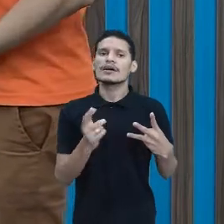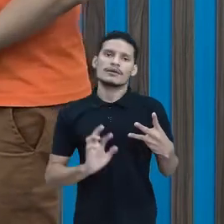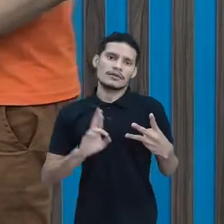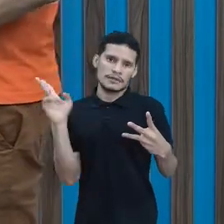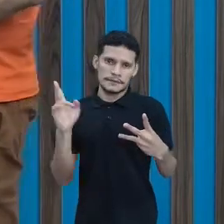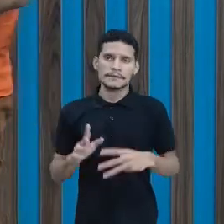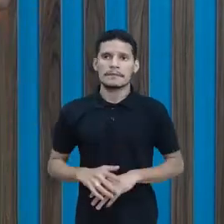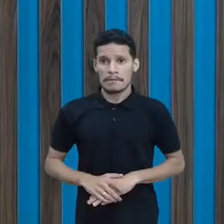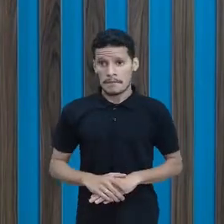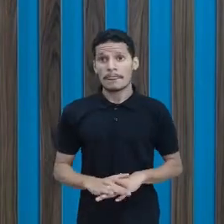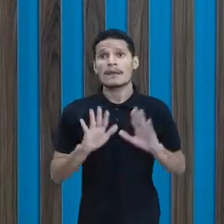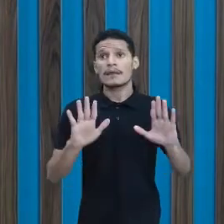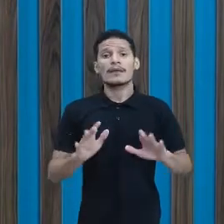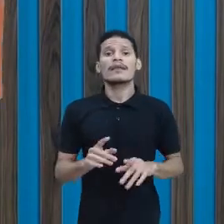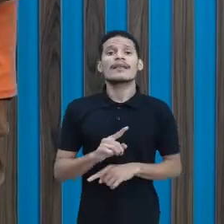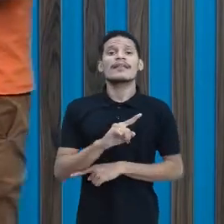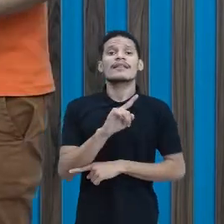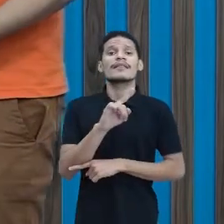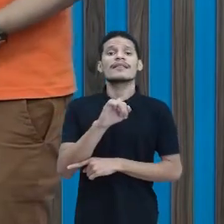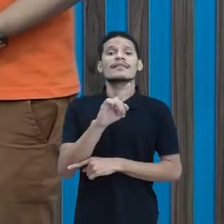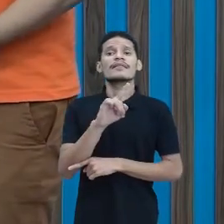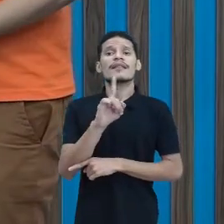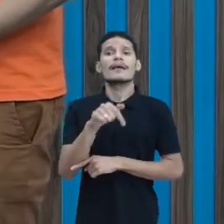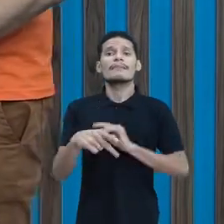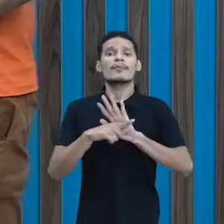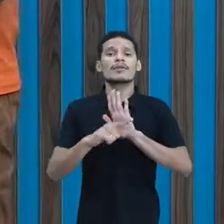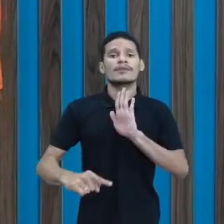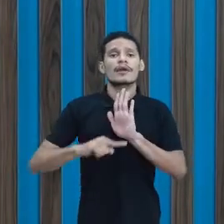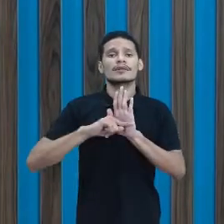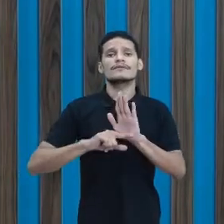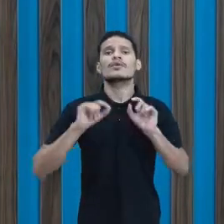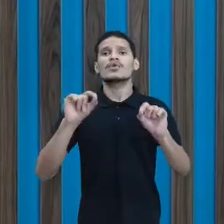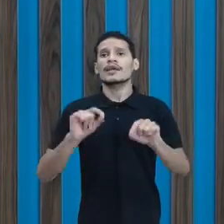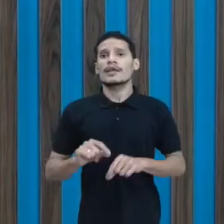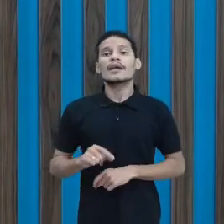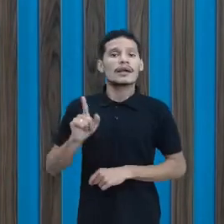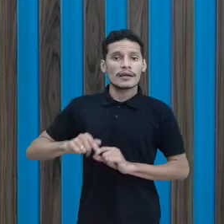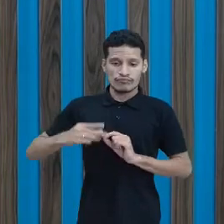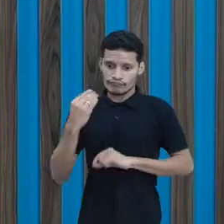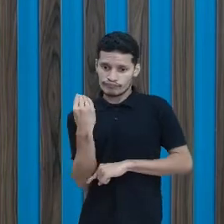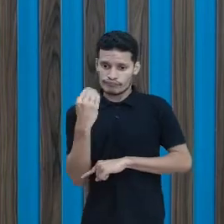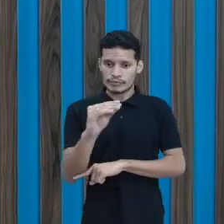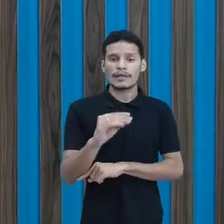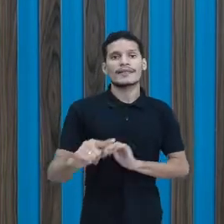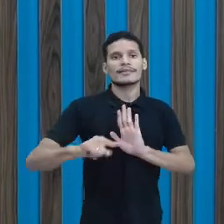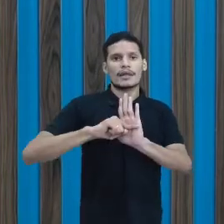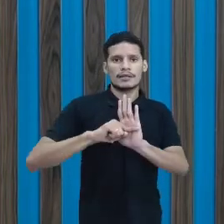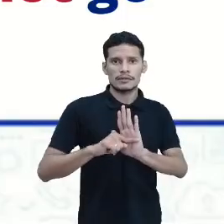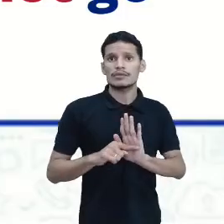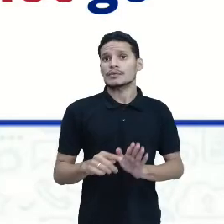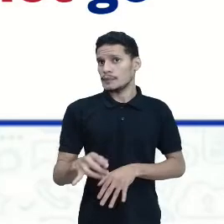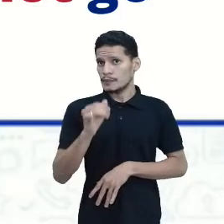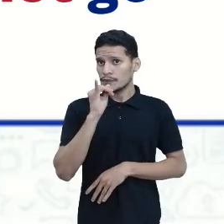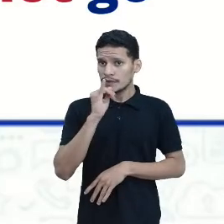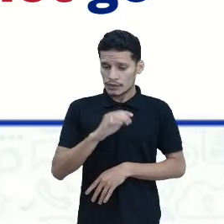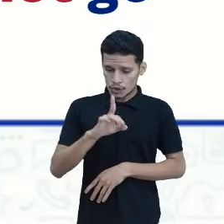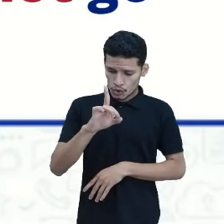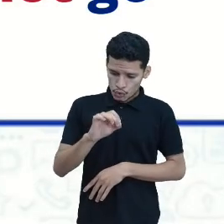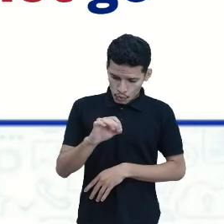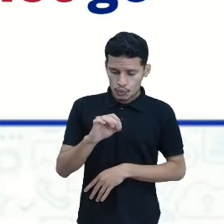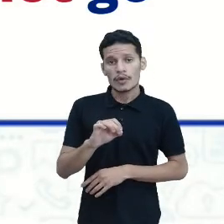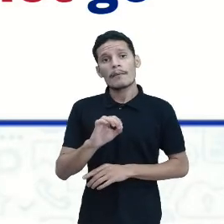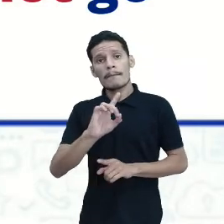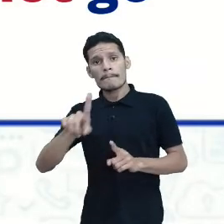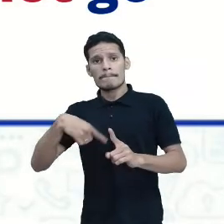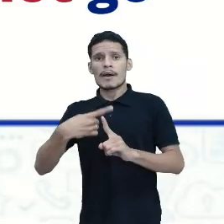Forma negativa, o que é que vai acontecer? Você vai colocar a negação. Quem é a negação? A partícula auxiliar do presente, que é o do, mais